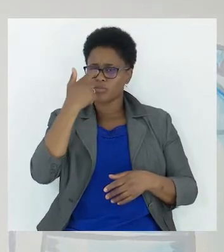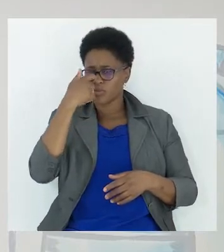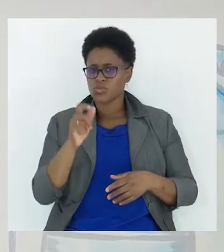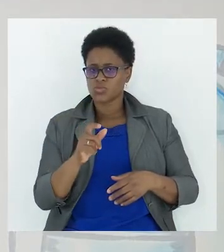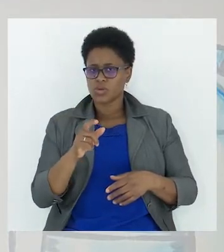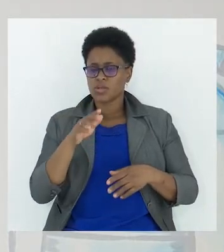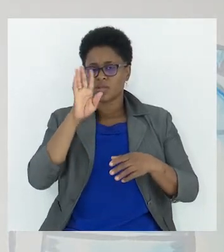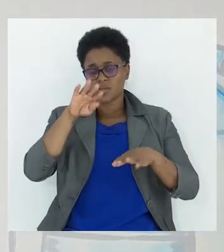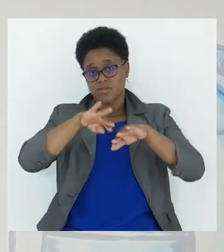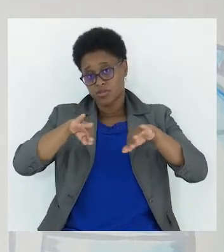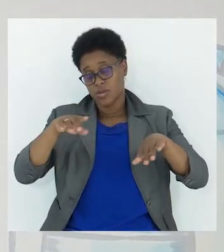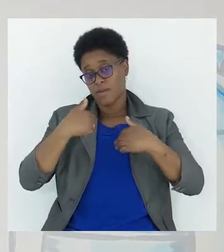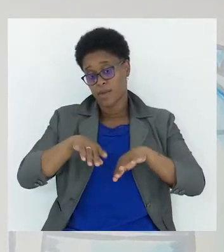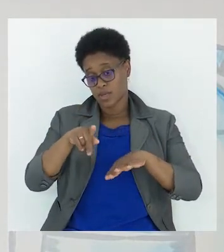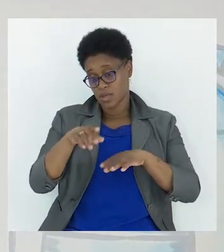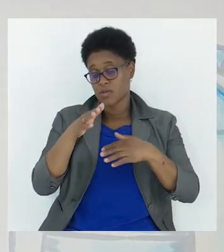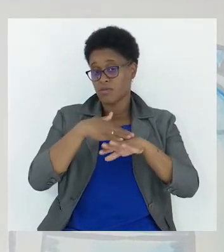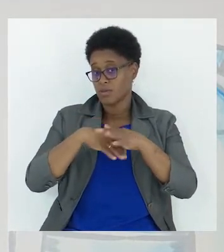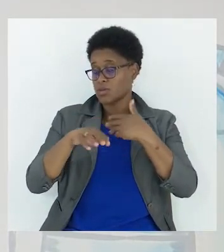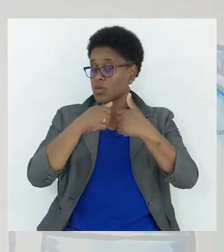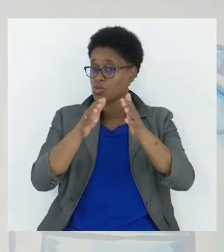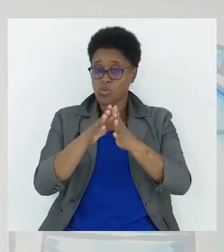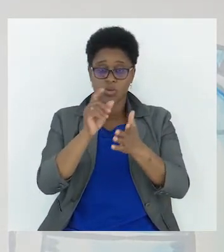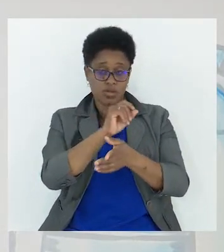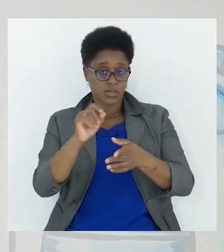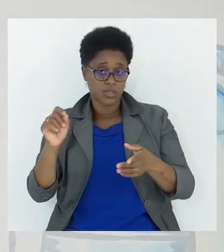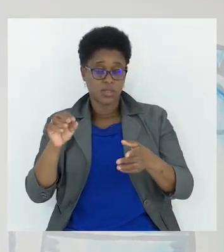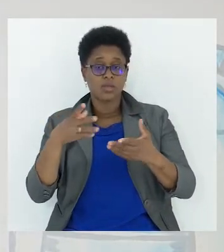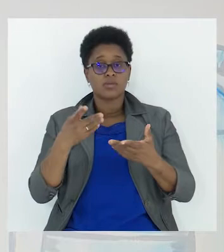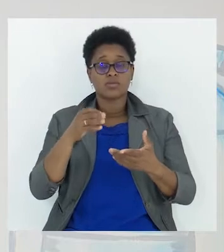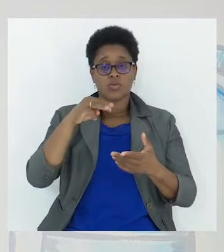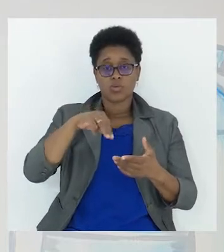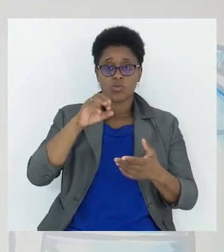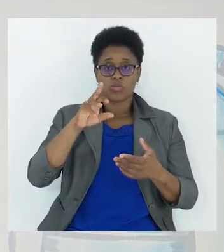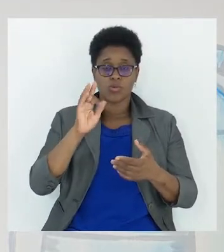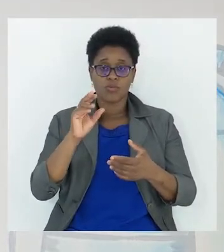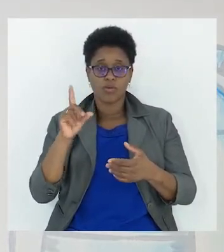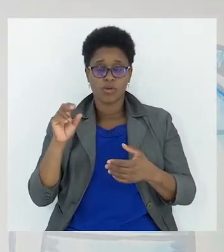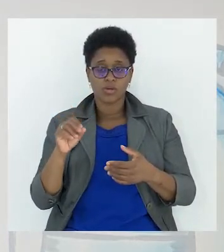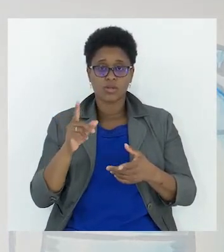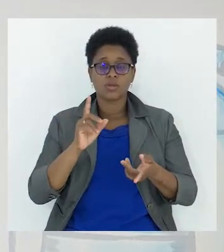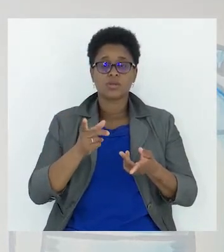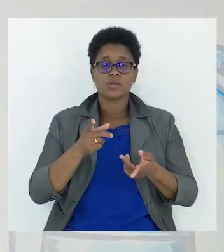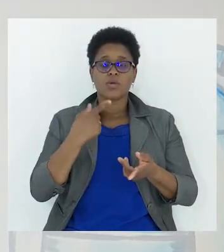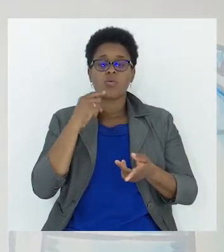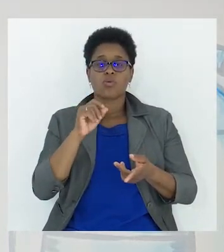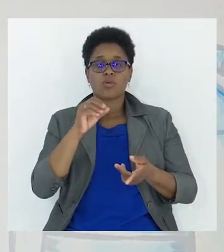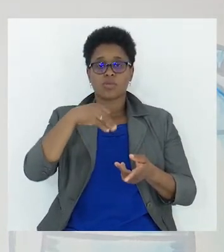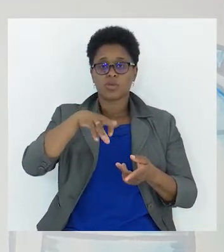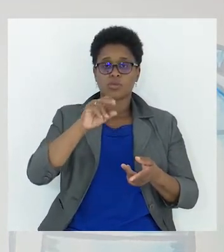linha toda. Por isso, morfologicamente, distrair-me é aquilo que nós chamamos de pronominalização do